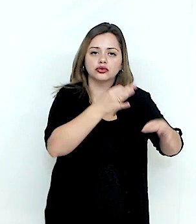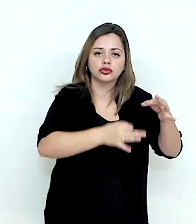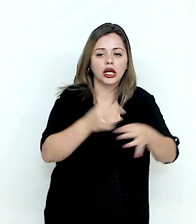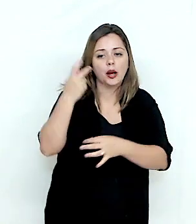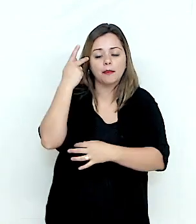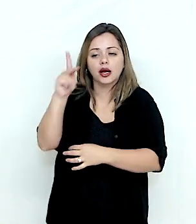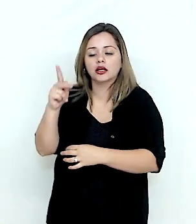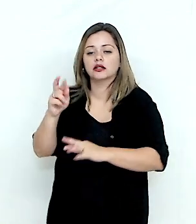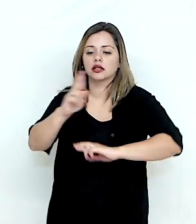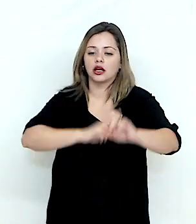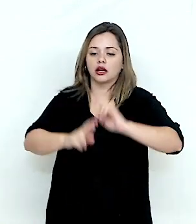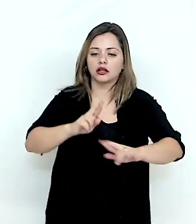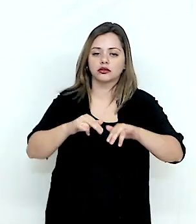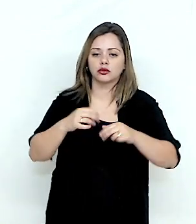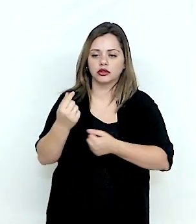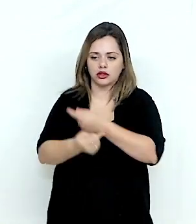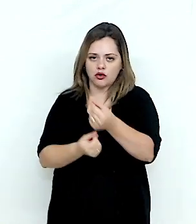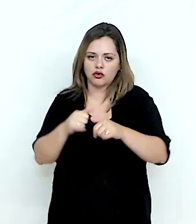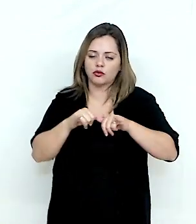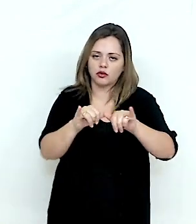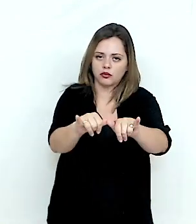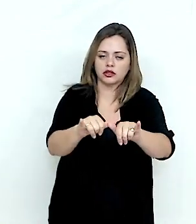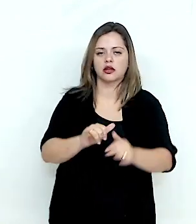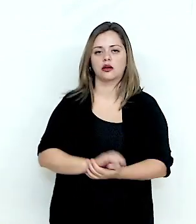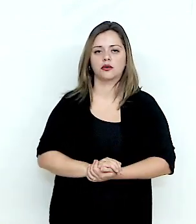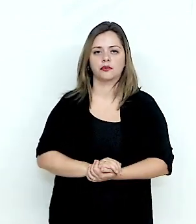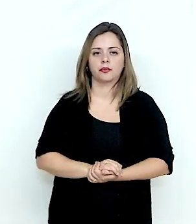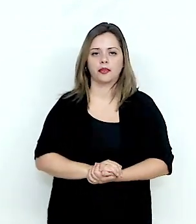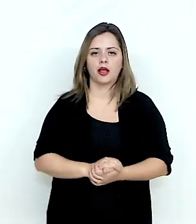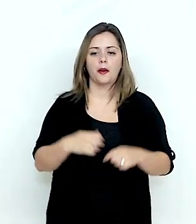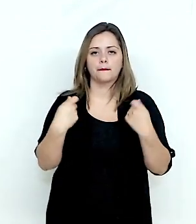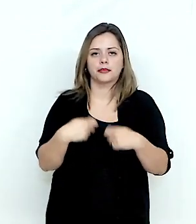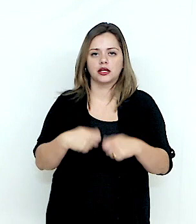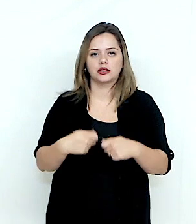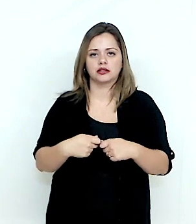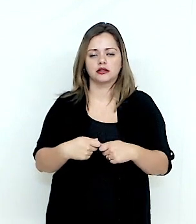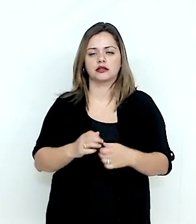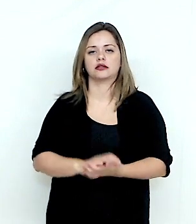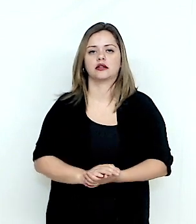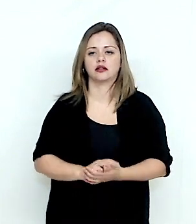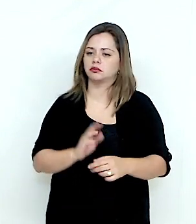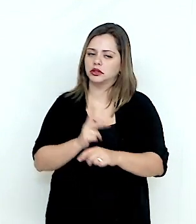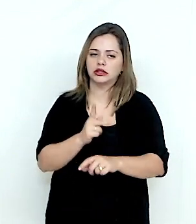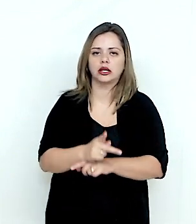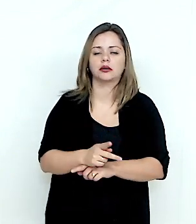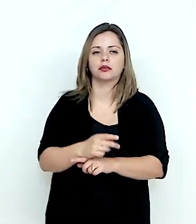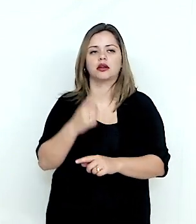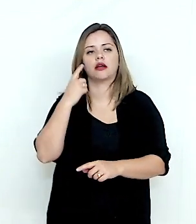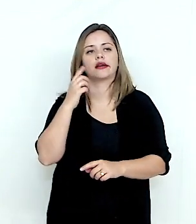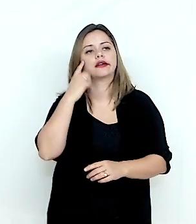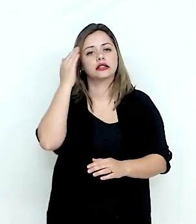relações econômico-comerciais, né? Que precisa ser completada, mas, felizmente, eu acho que